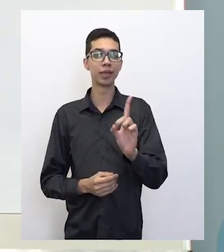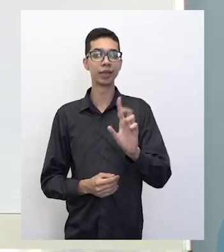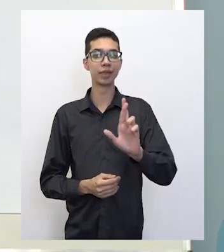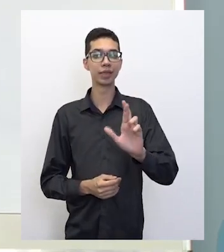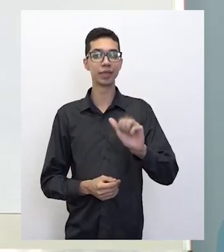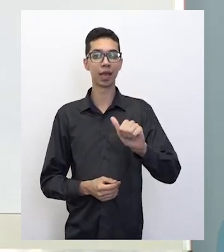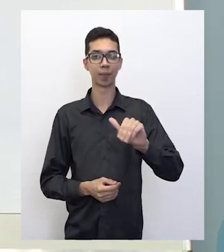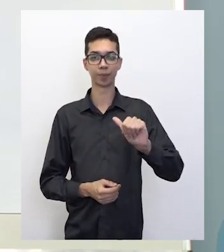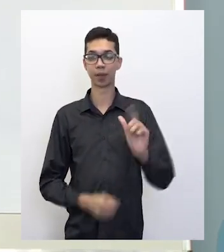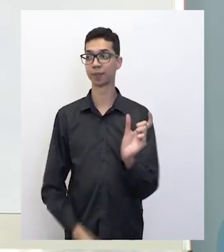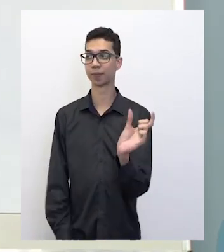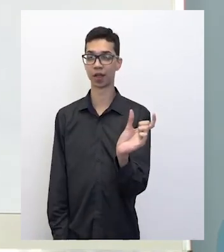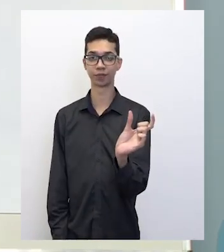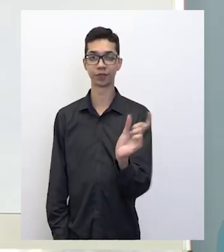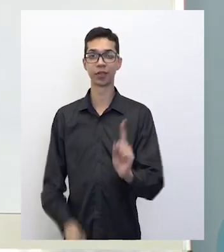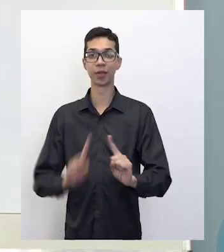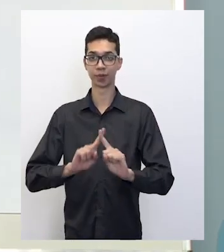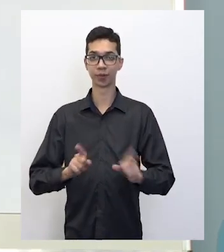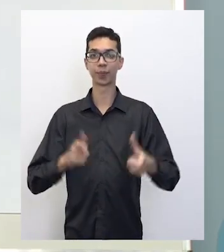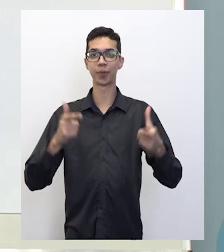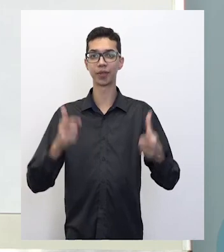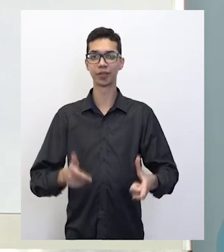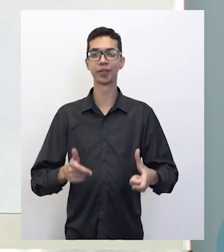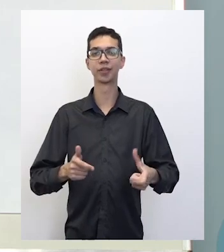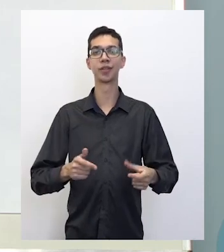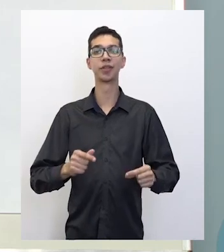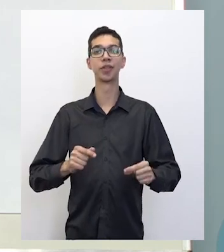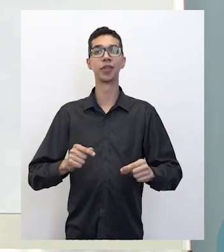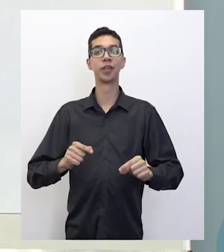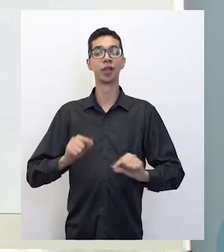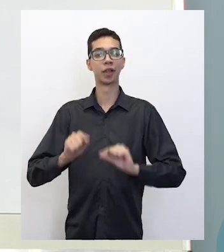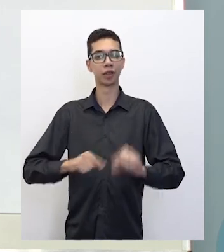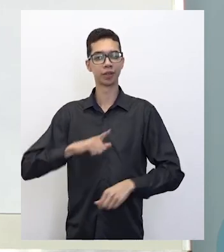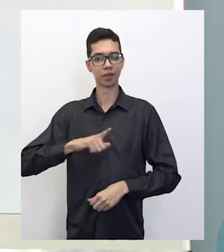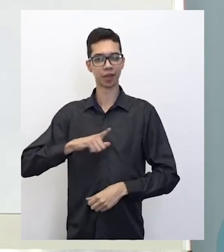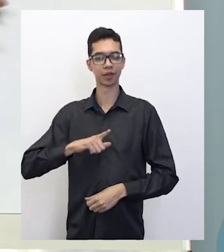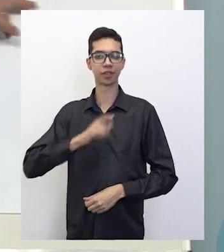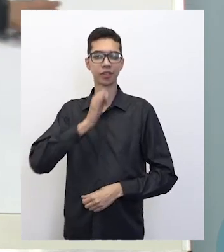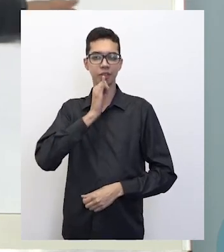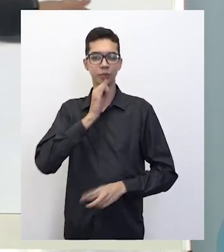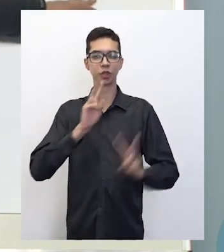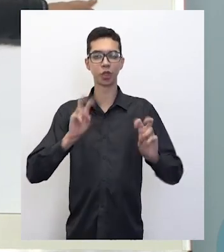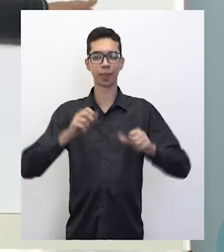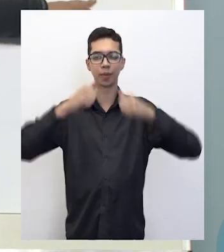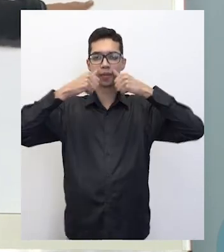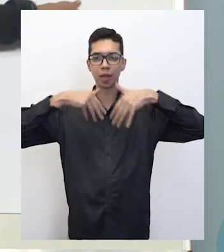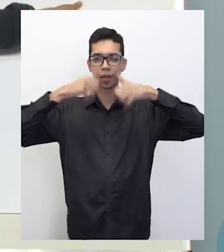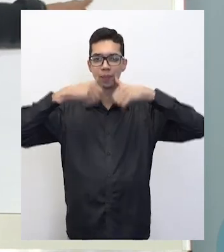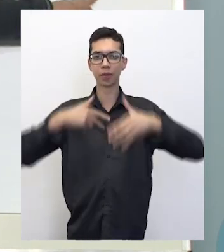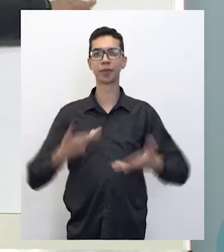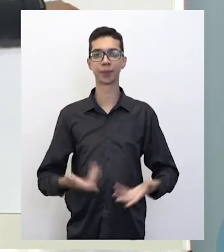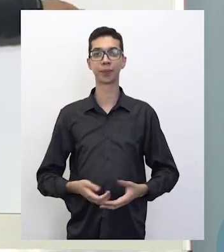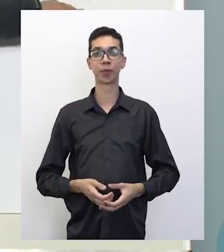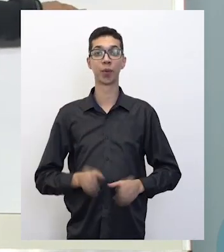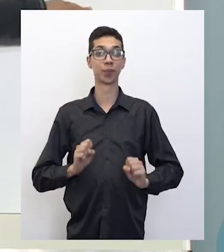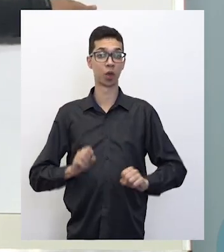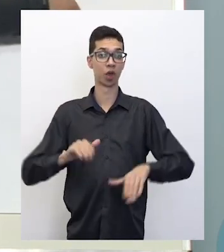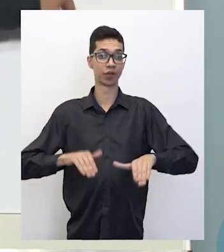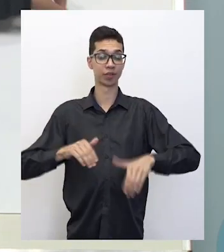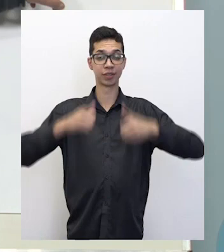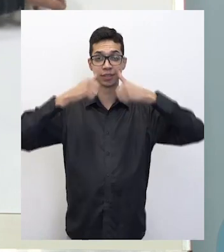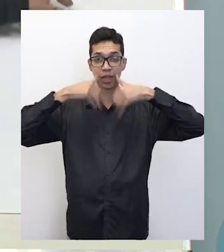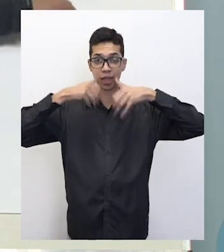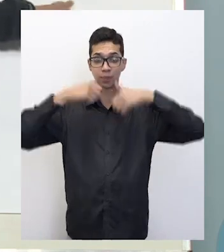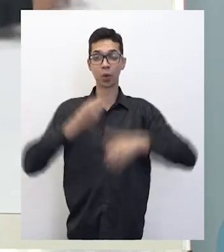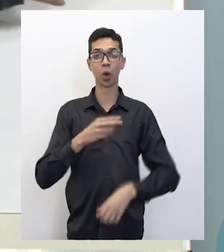mas, né, é onde acontece a ação dramática, tá? A ação dramática, ela pode ser tanto um drama, como uma